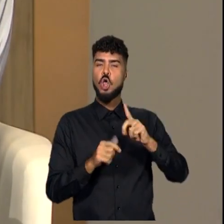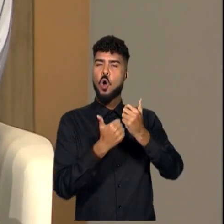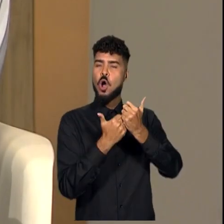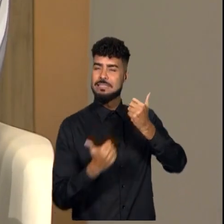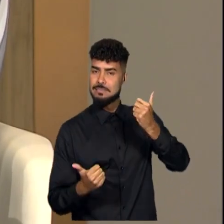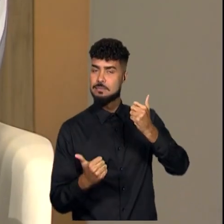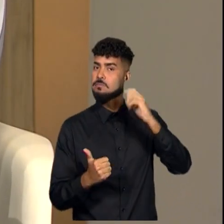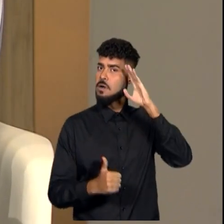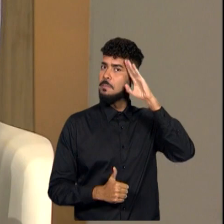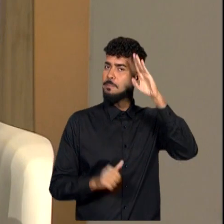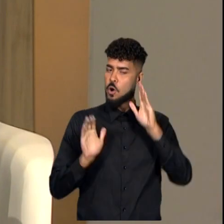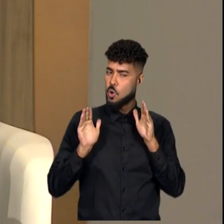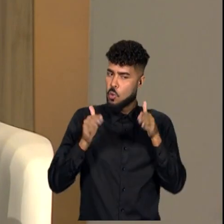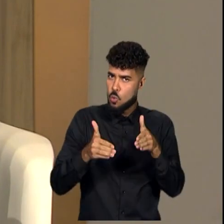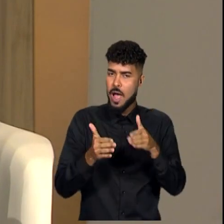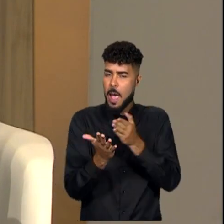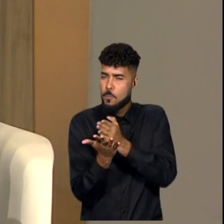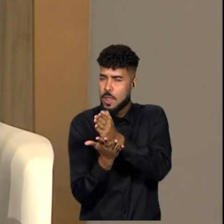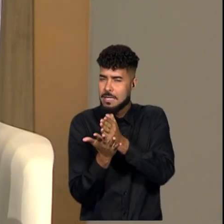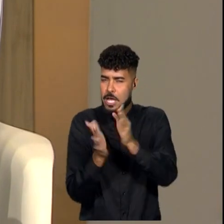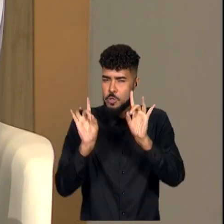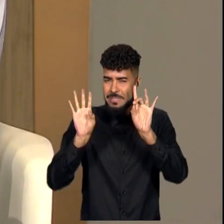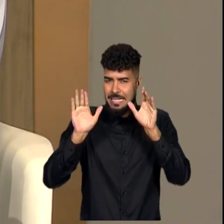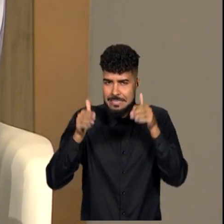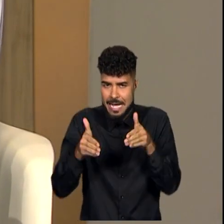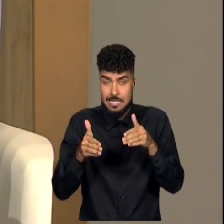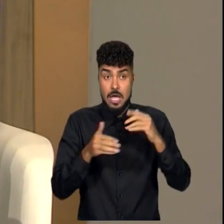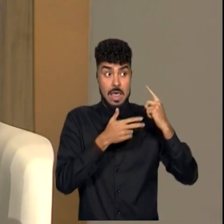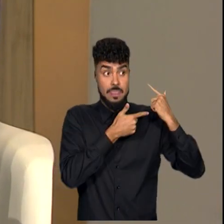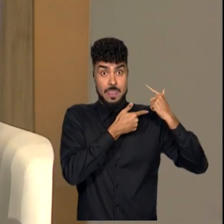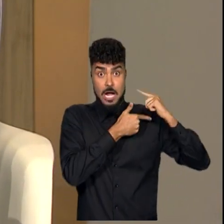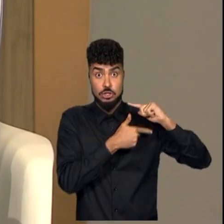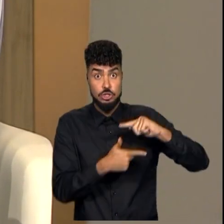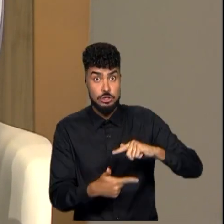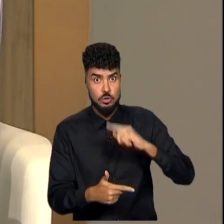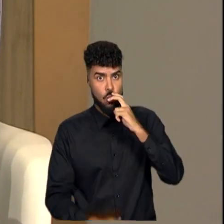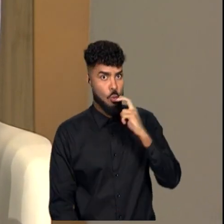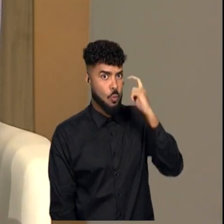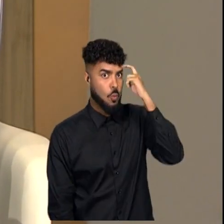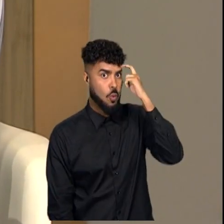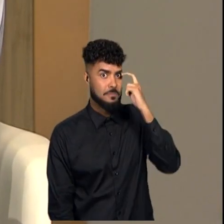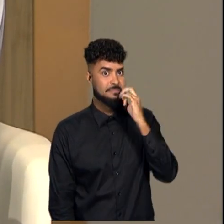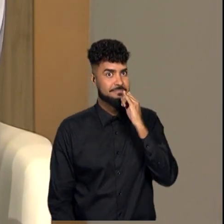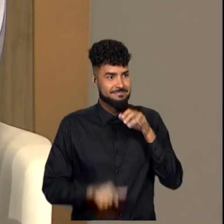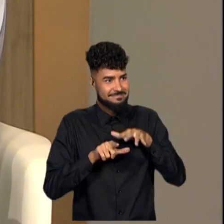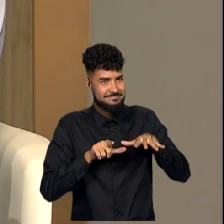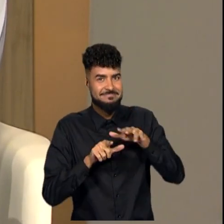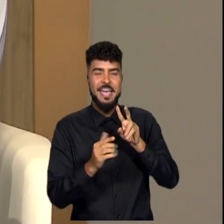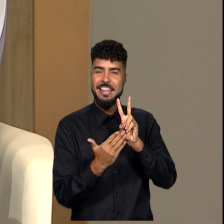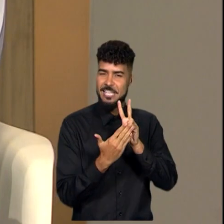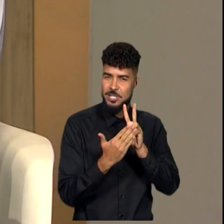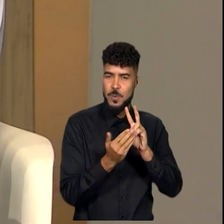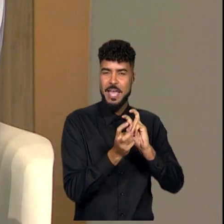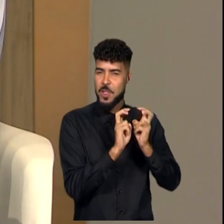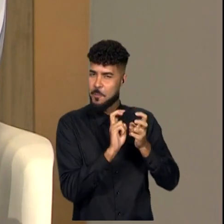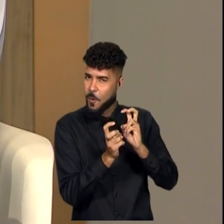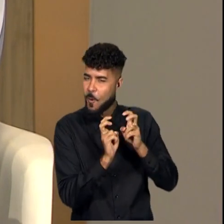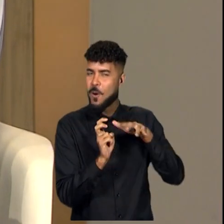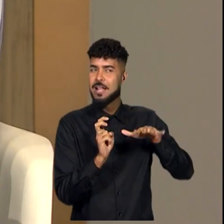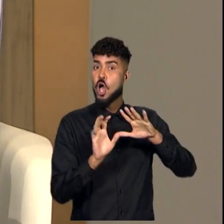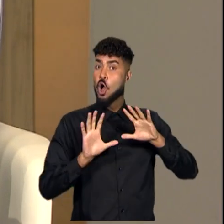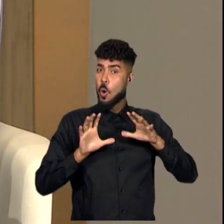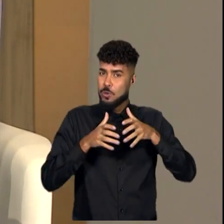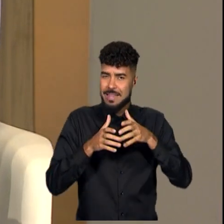especialmente das modalidades especializadas e das tradições culturais, que envolvem, então, né, os indígenas, os quilombolas, as